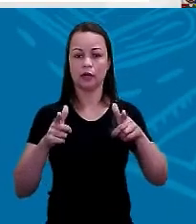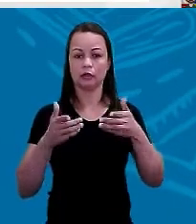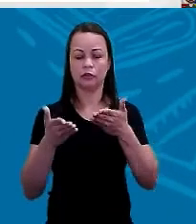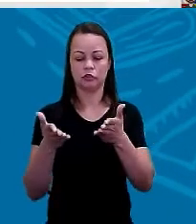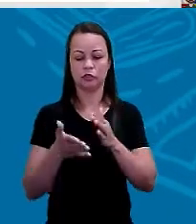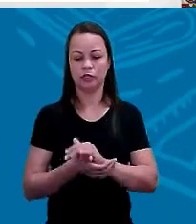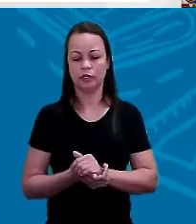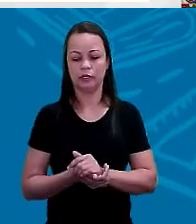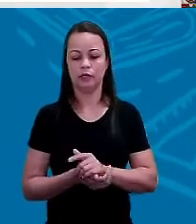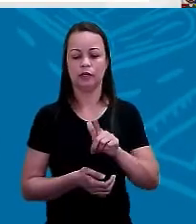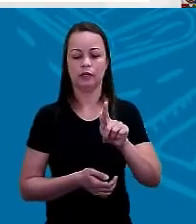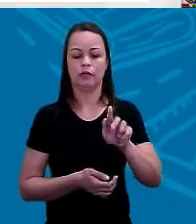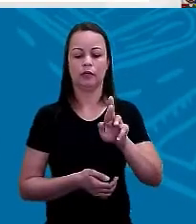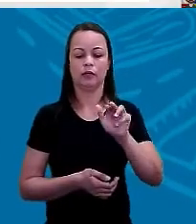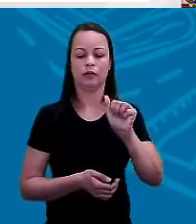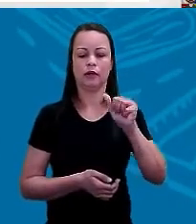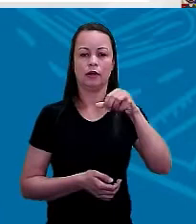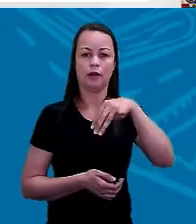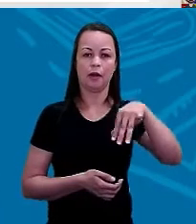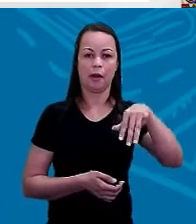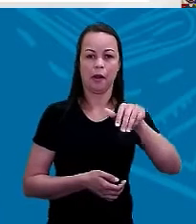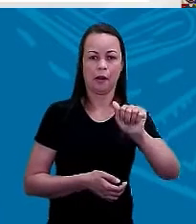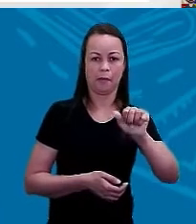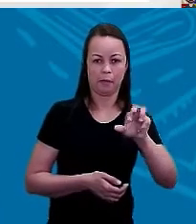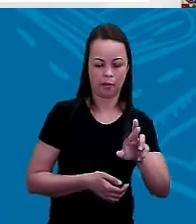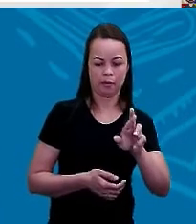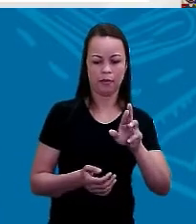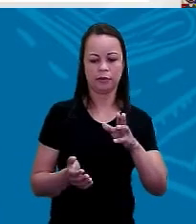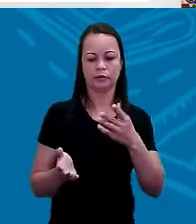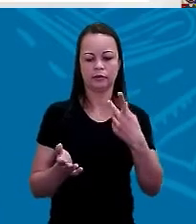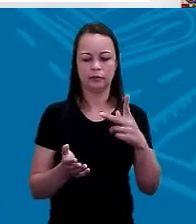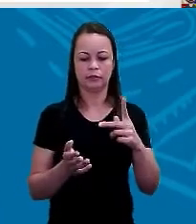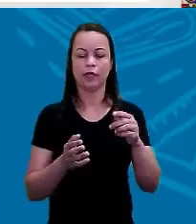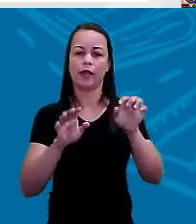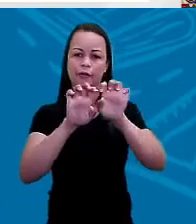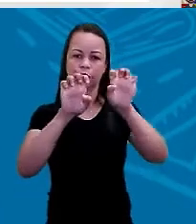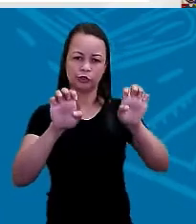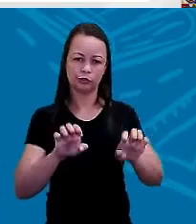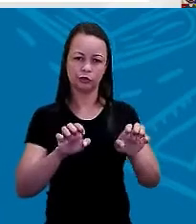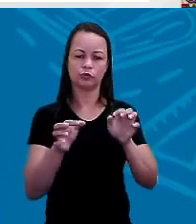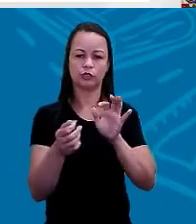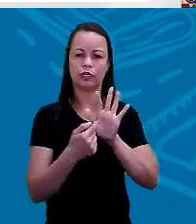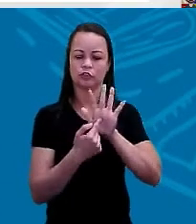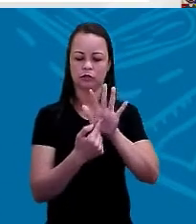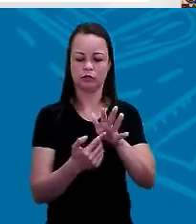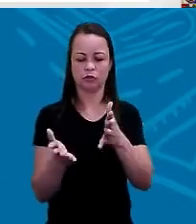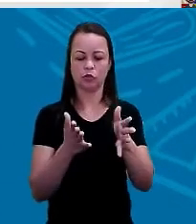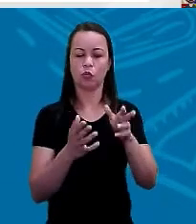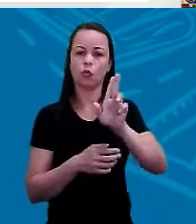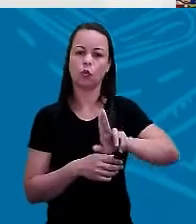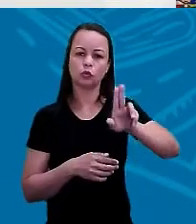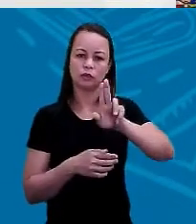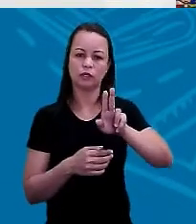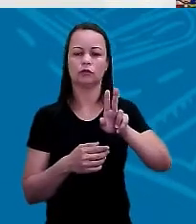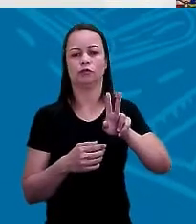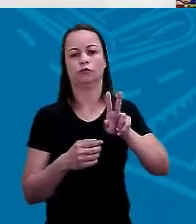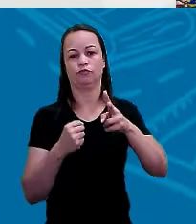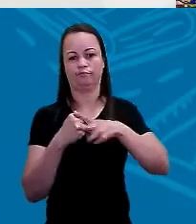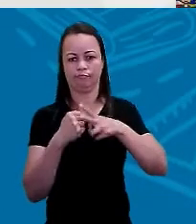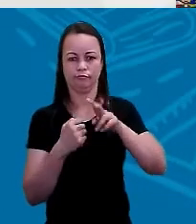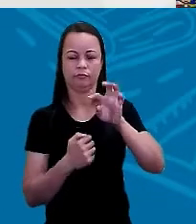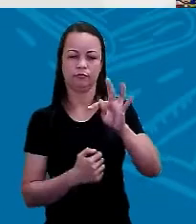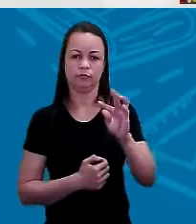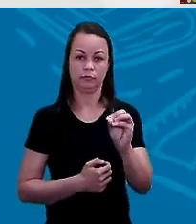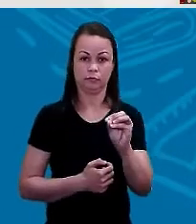grammar, tá? Com algumas palavras de significado, a estrutura do que a gente acabou de ver, usando o verb to be,